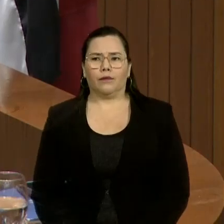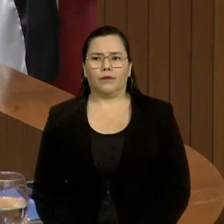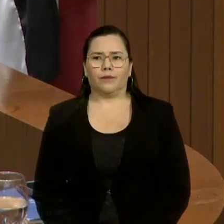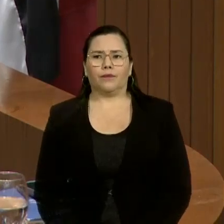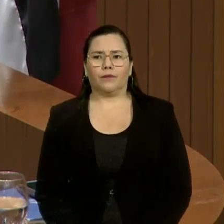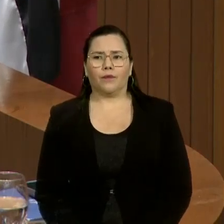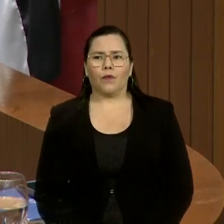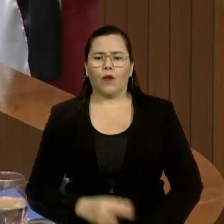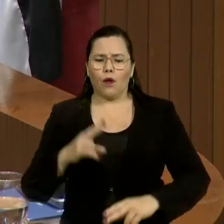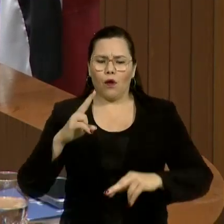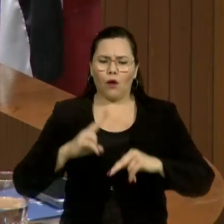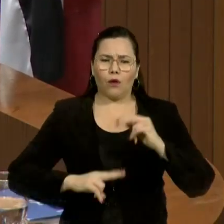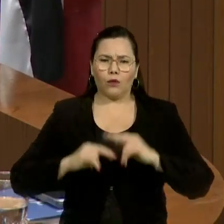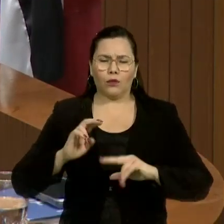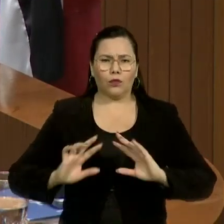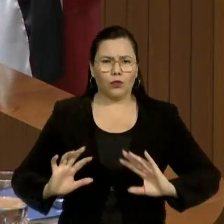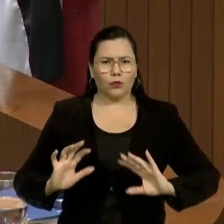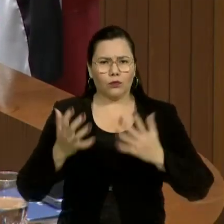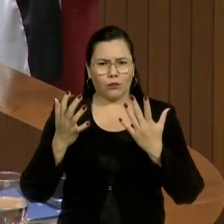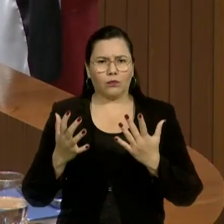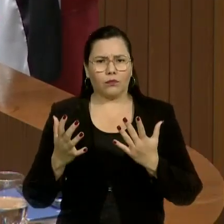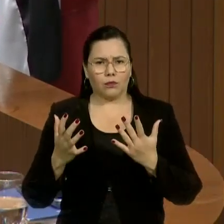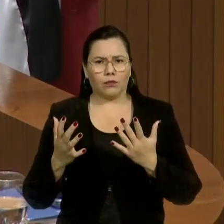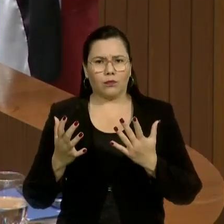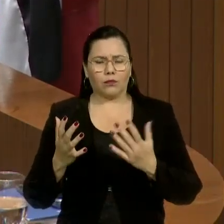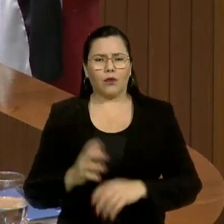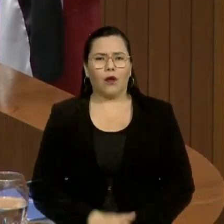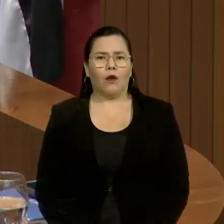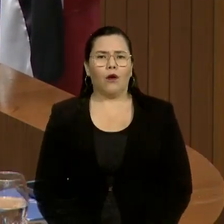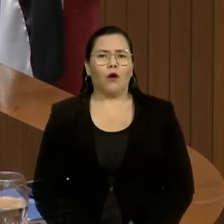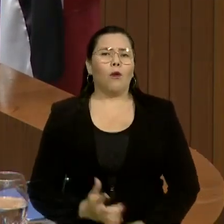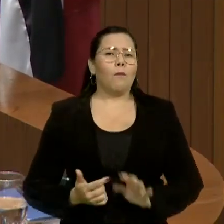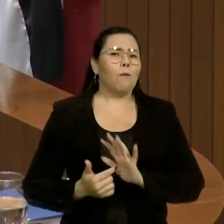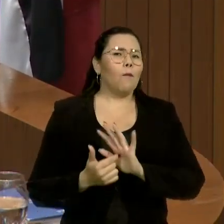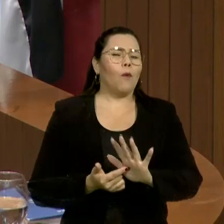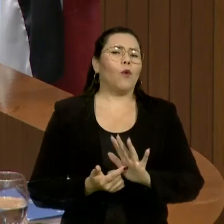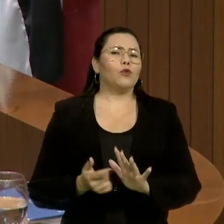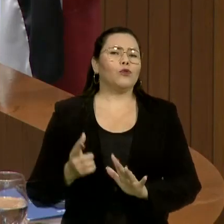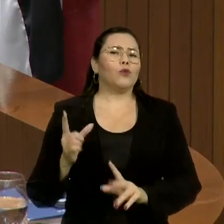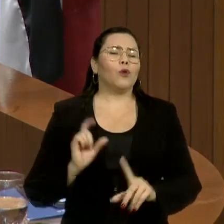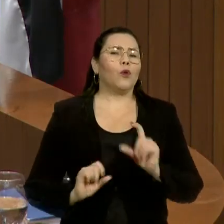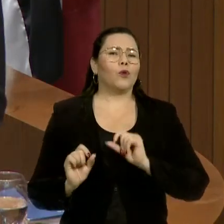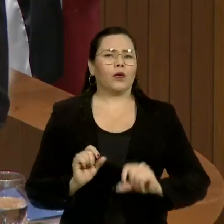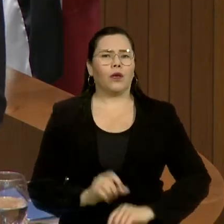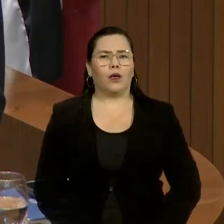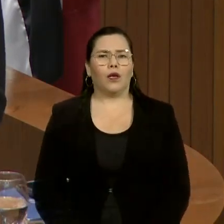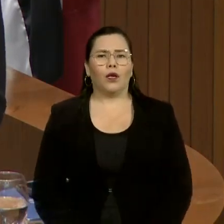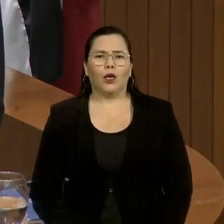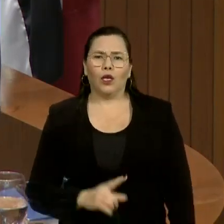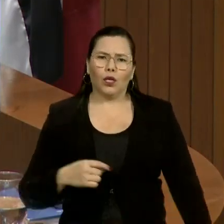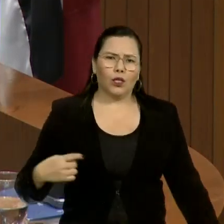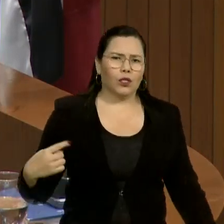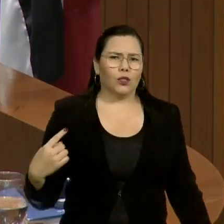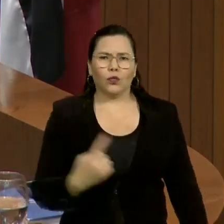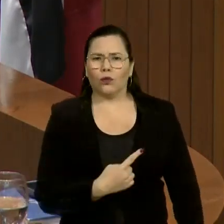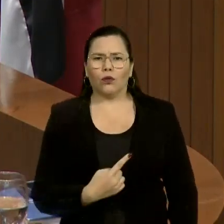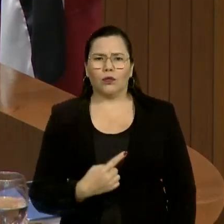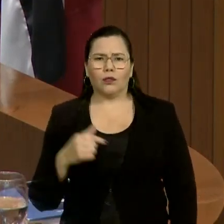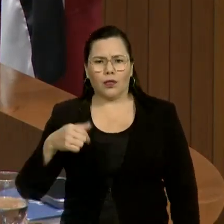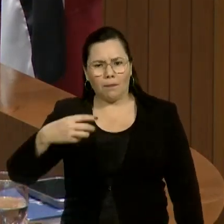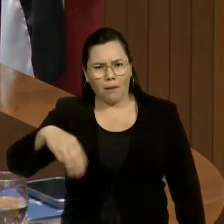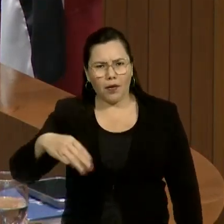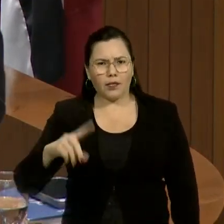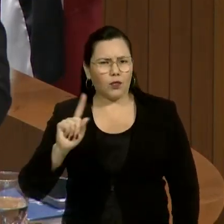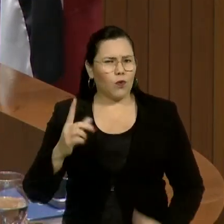aqui residem, não aceitam esse modelo importado de grandes shows. Ainda teve esse do